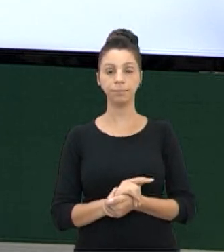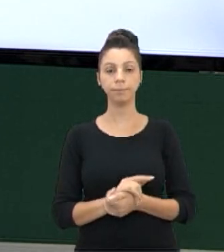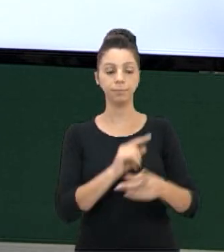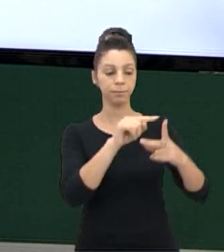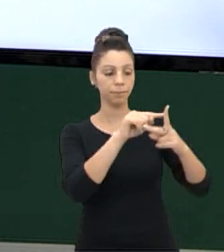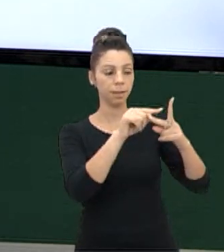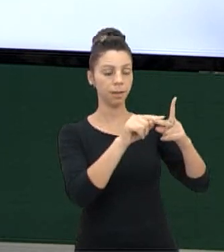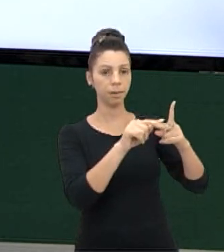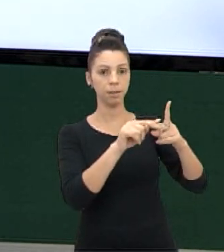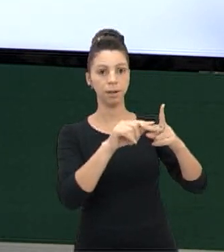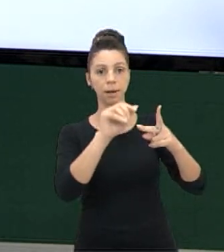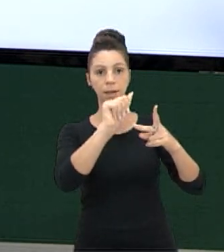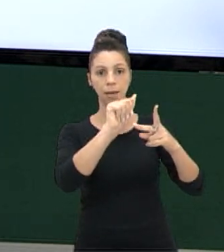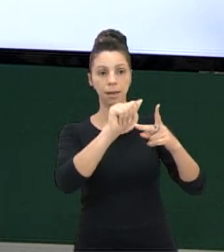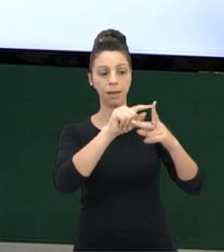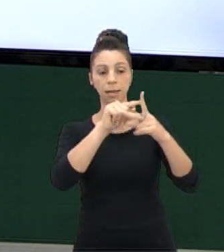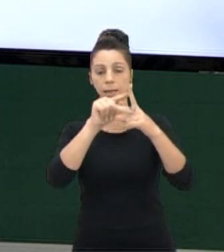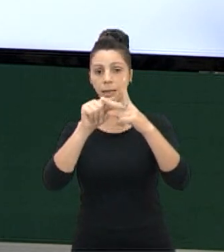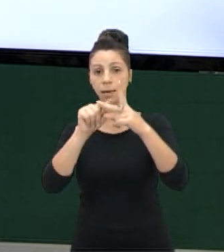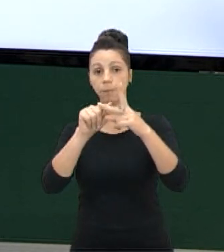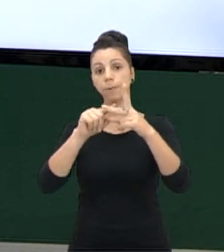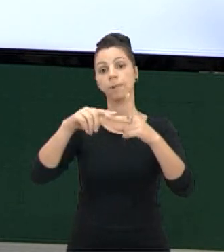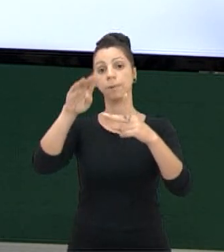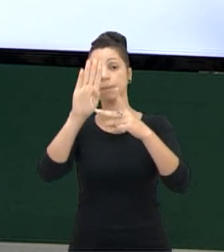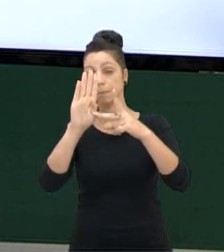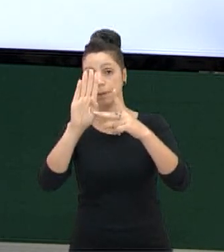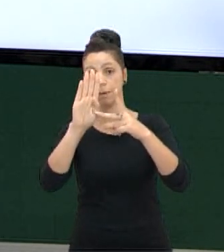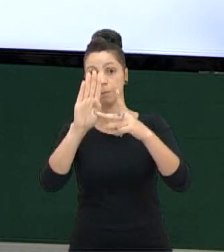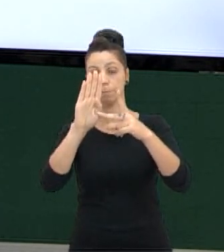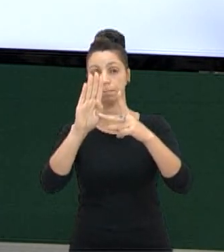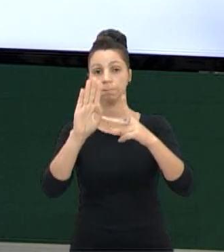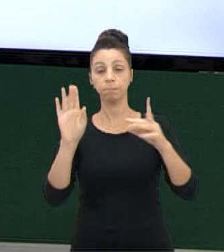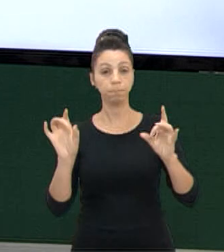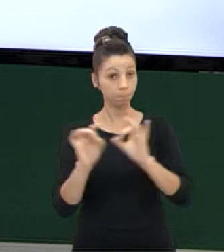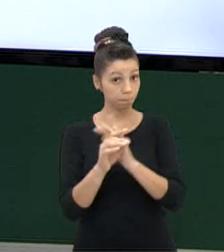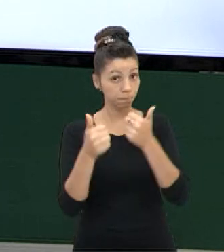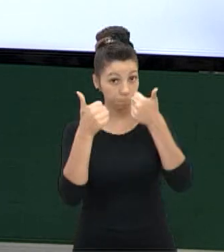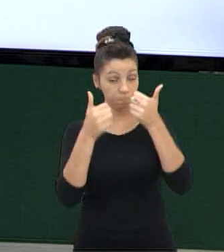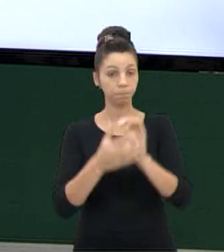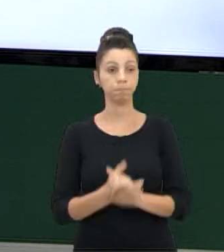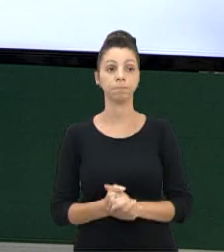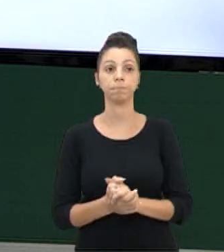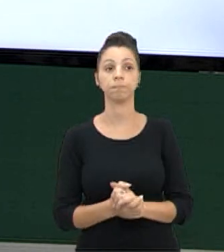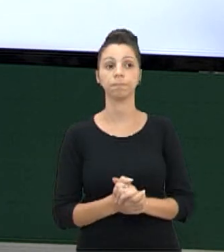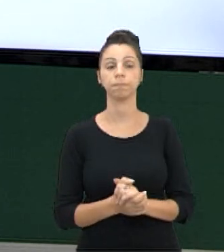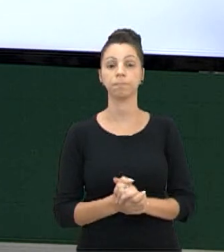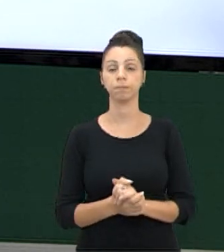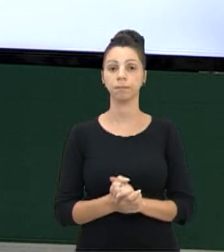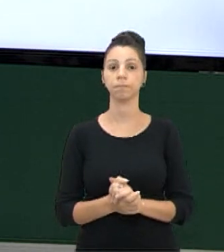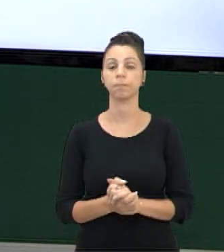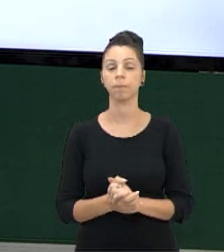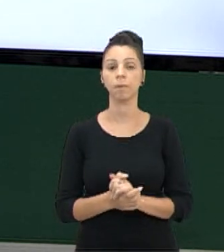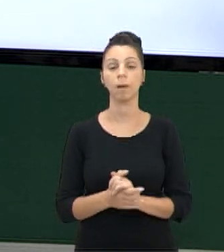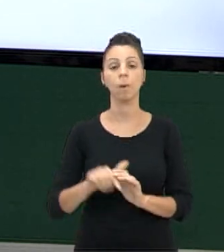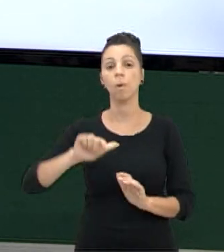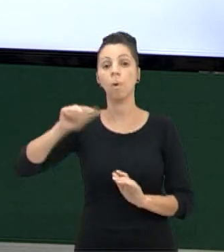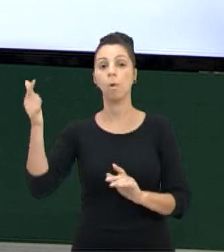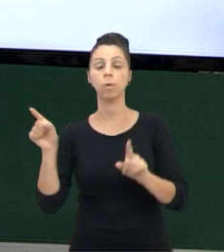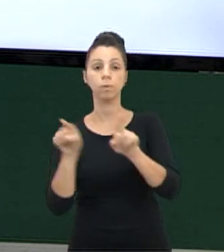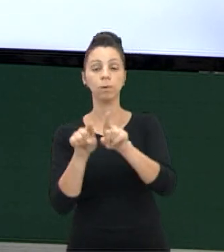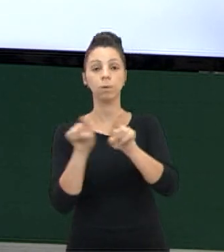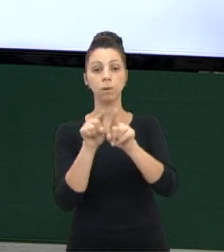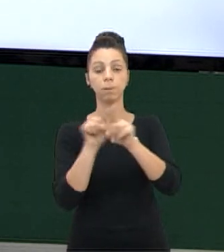ângulo A e ângulo B já definido, tá bom? E perceba, aqui eu tenho um outro arco CB e quando